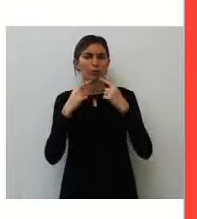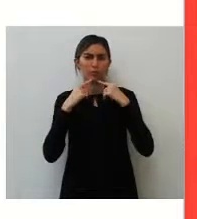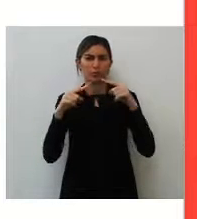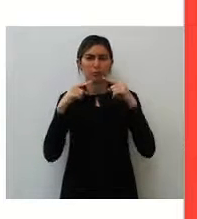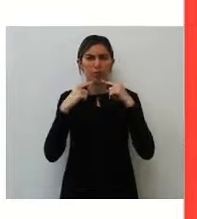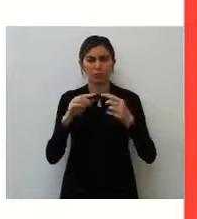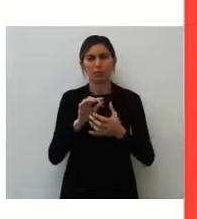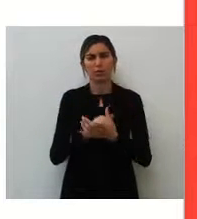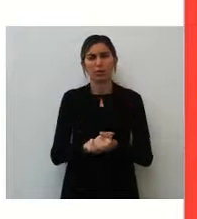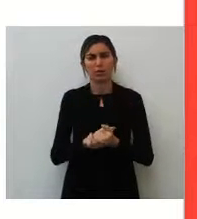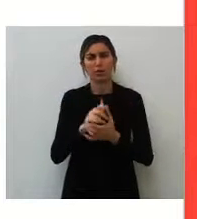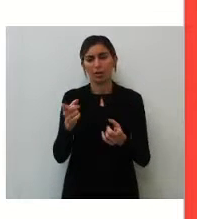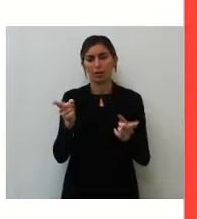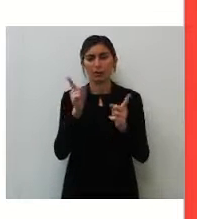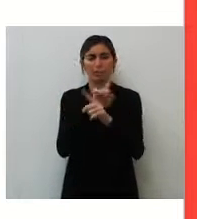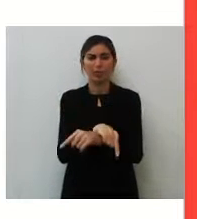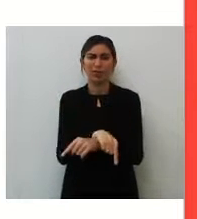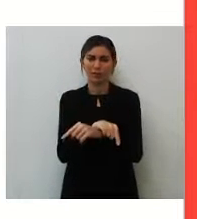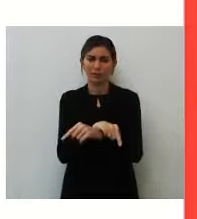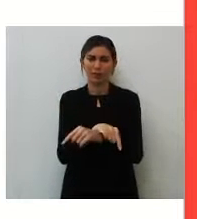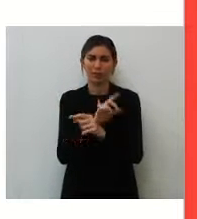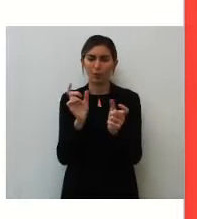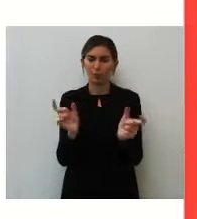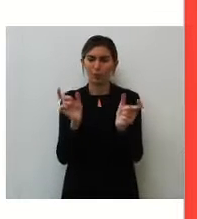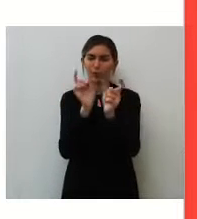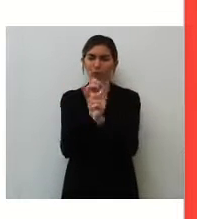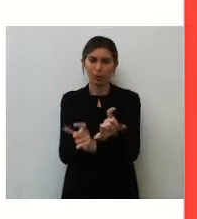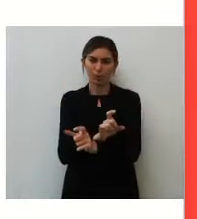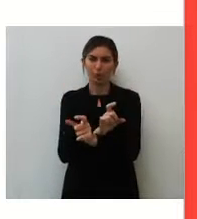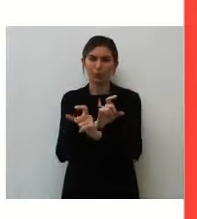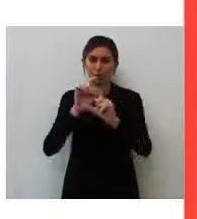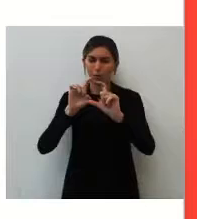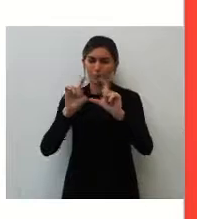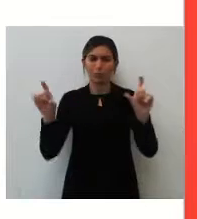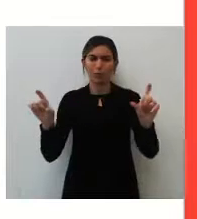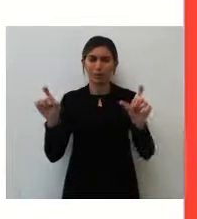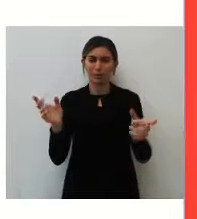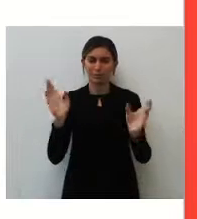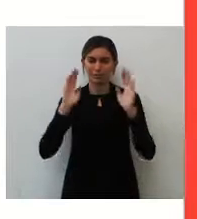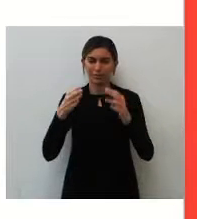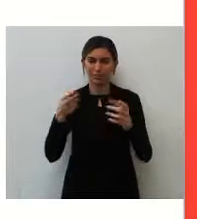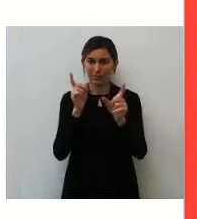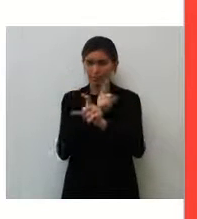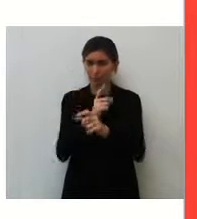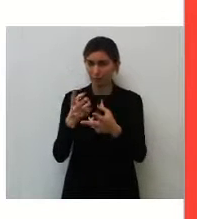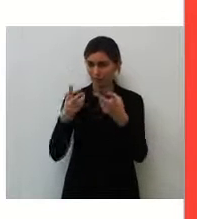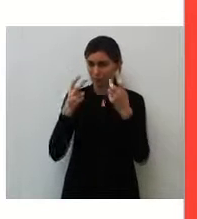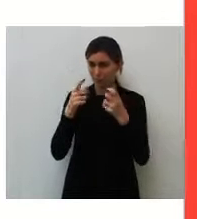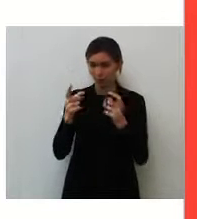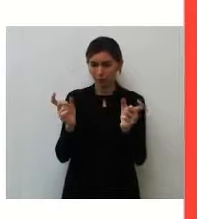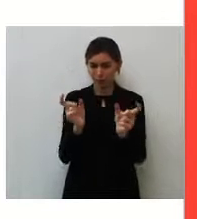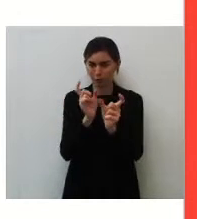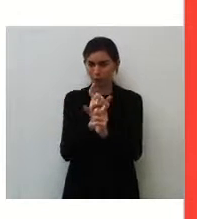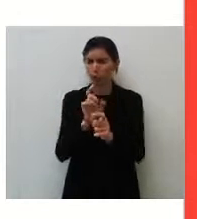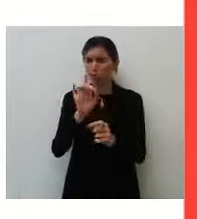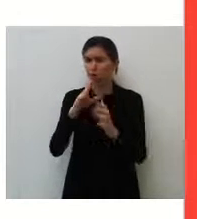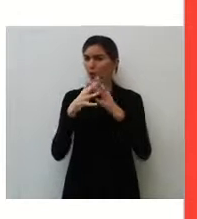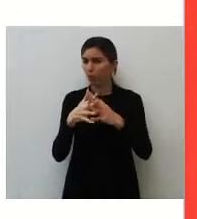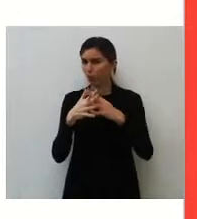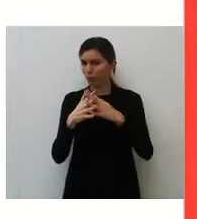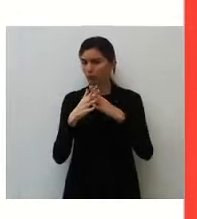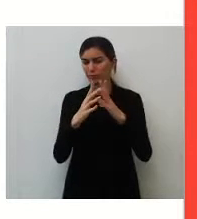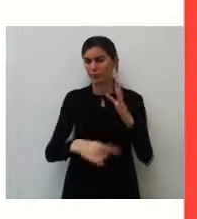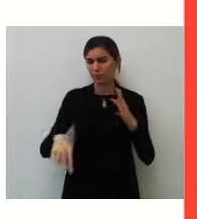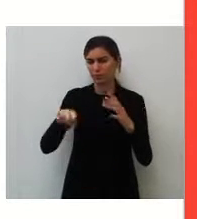criticada ele inverteu a ordem aí né colocou a oração de maneira indireta percebeu ó só para